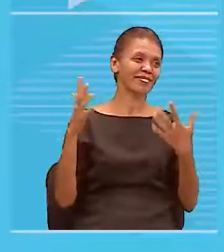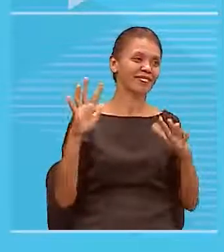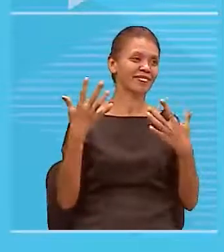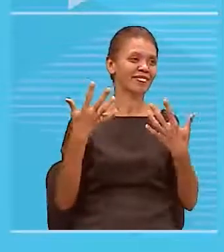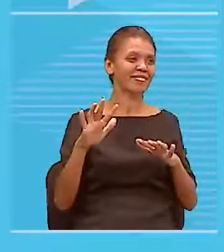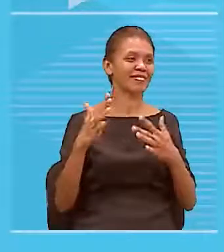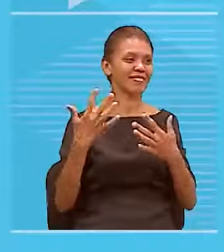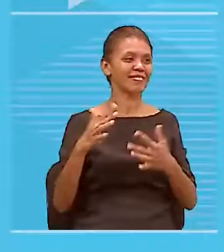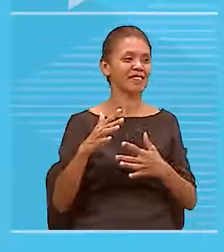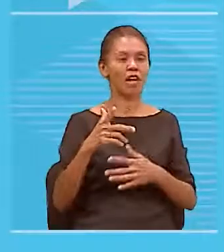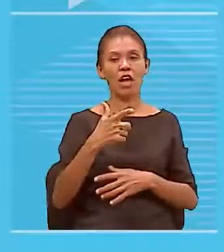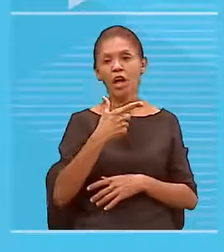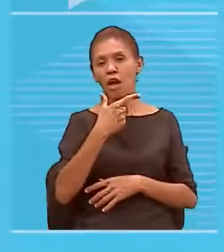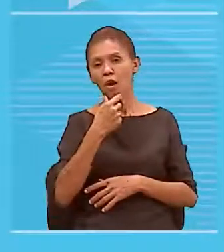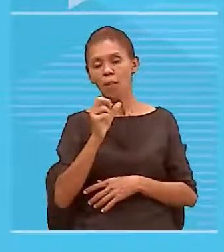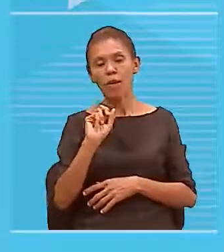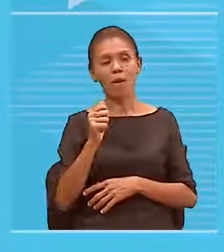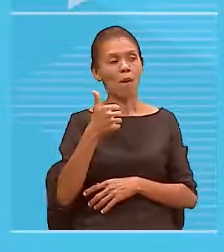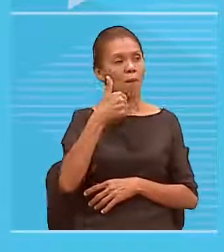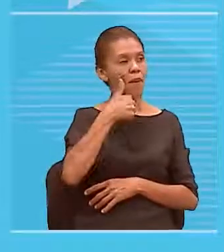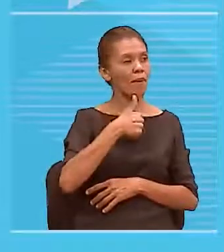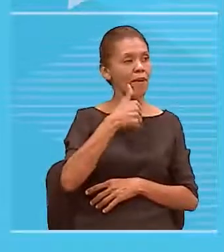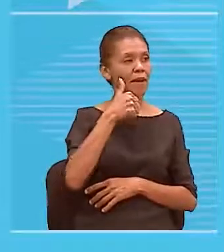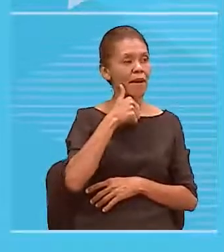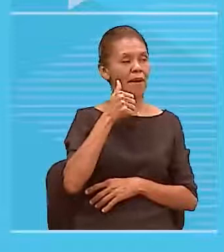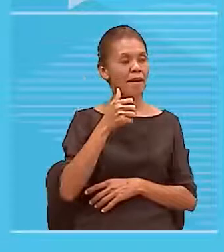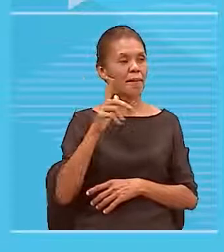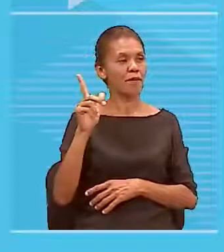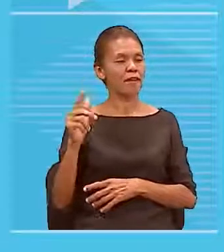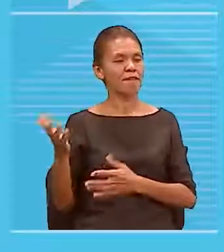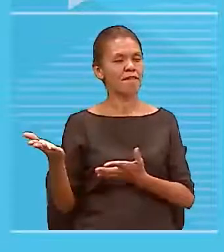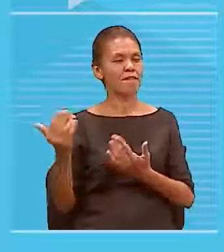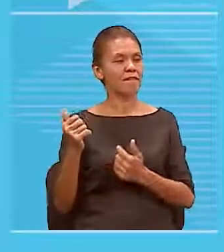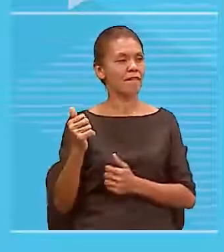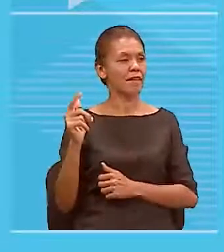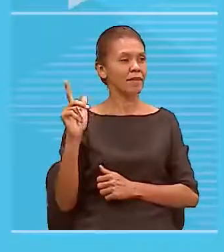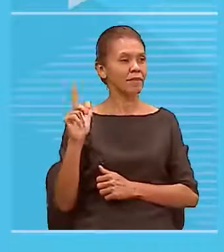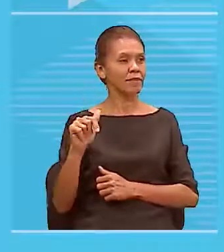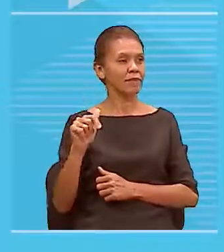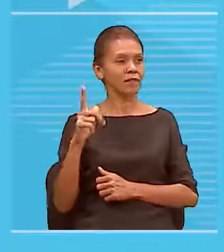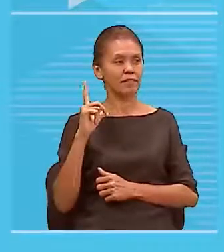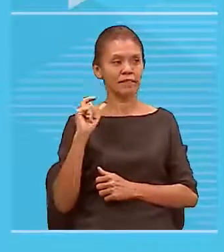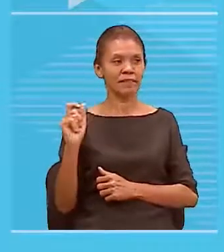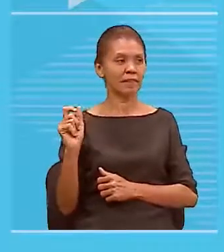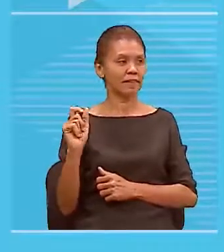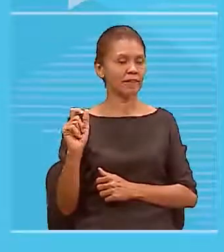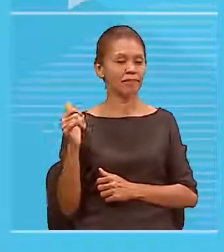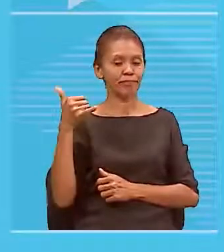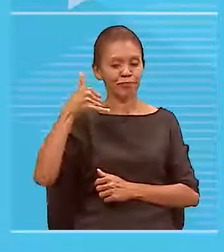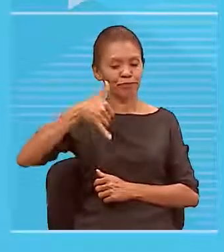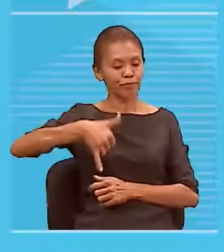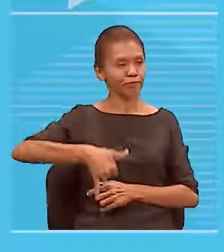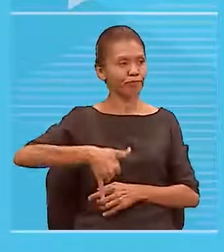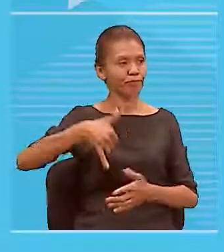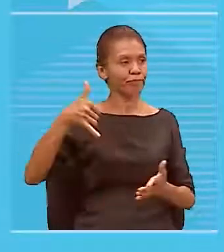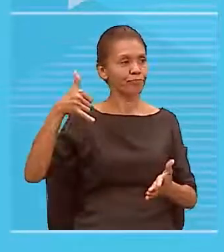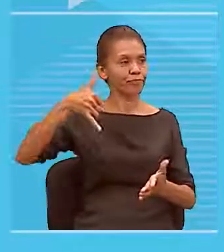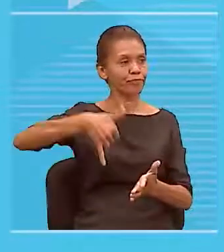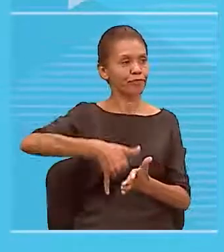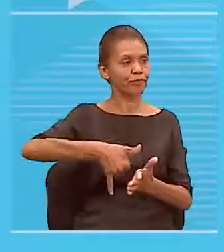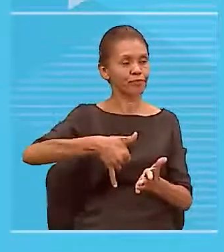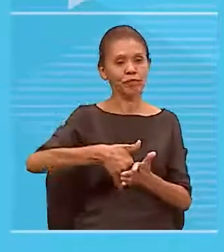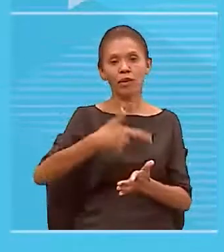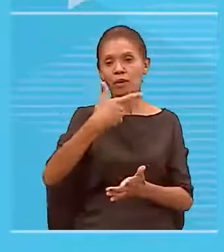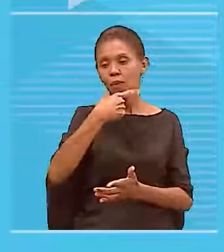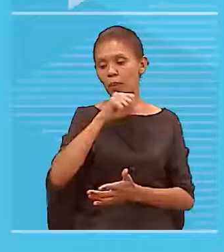homem ou mulher Ah que bom vem logo não vou sair não desligou o telefone O Pai